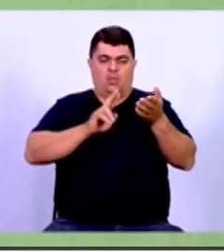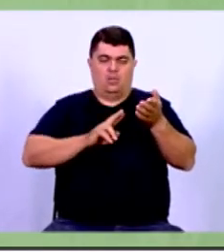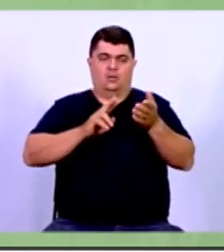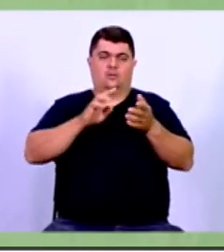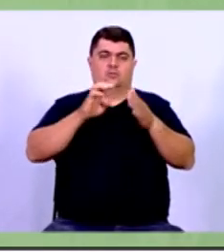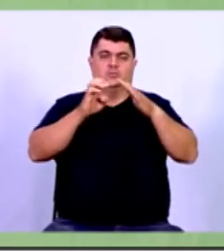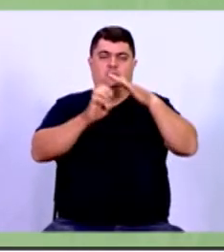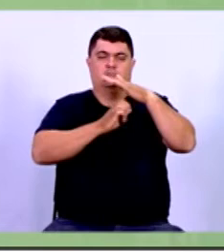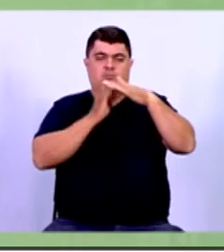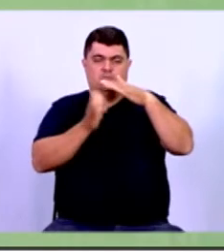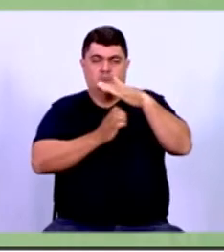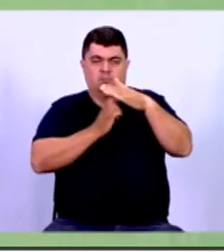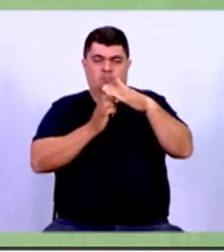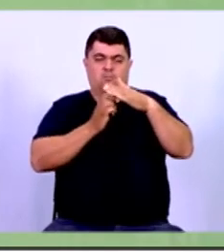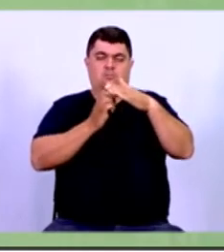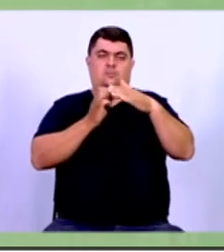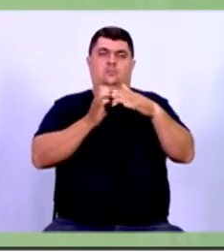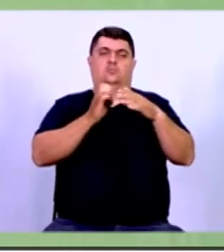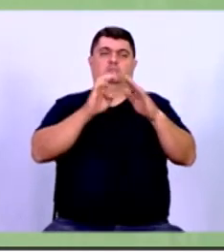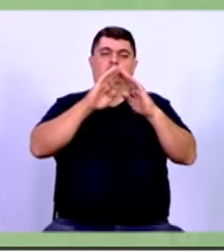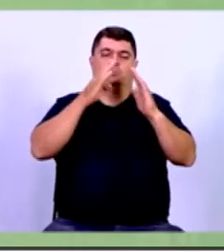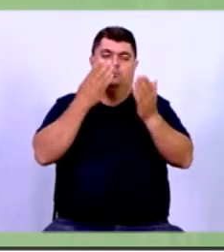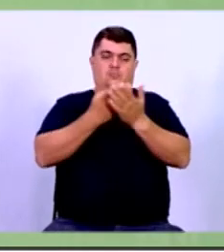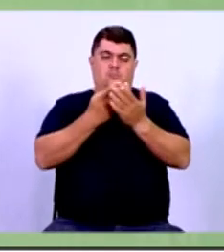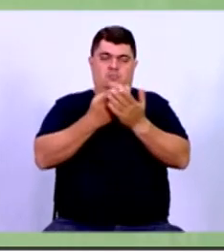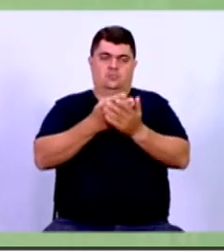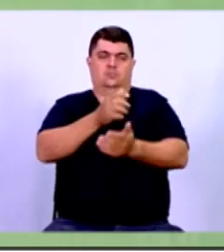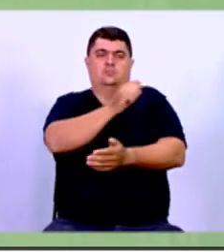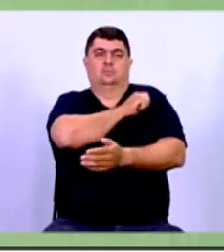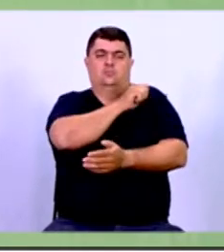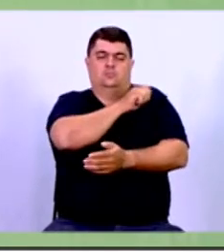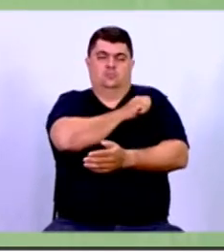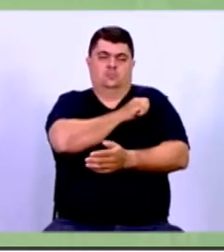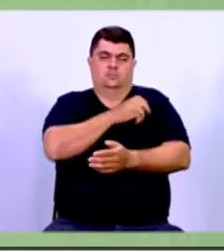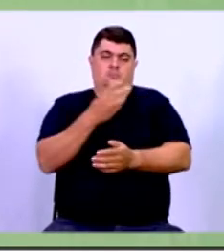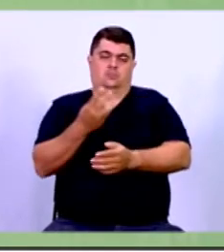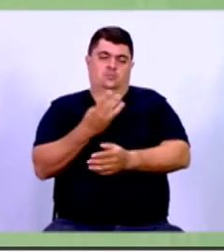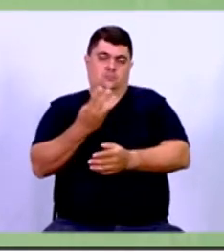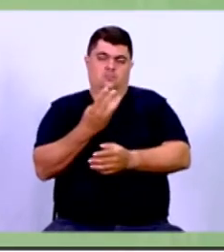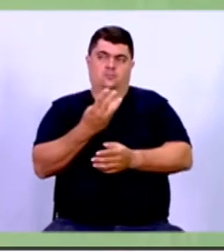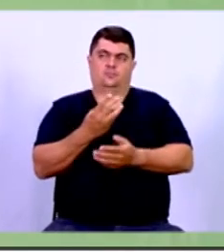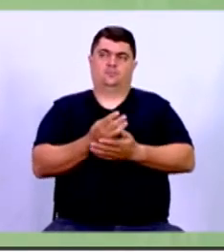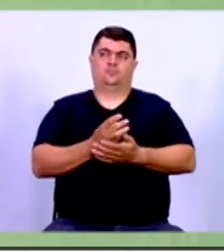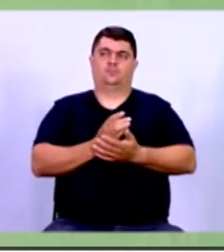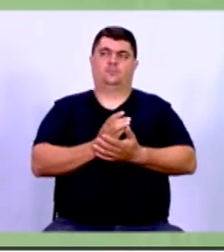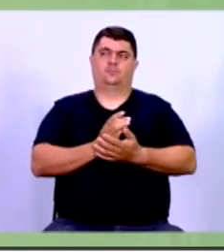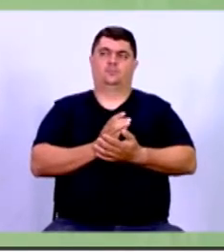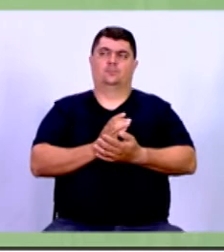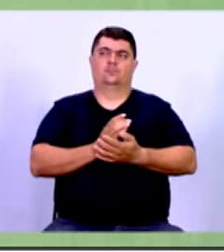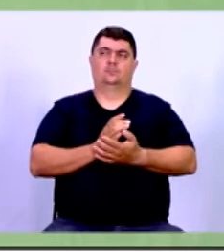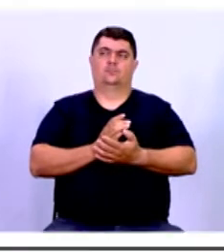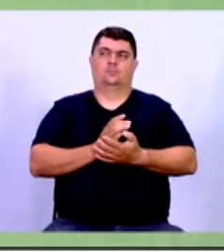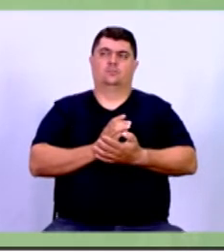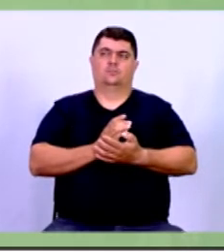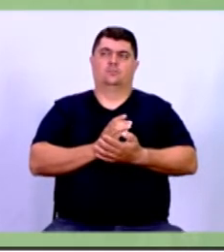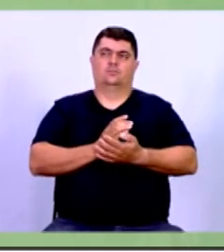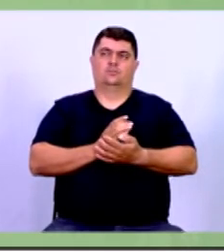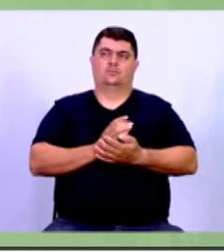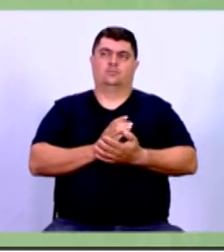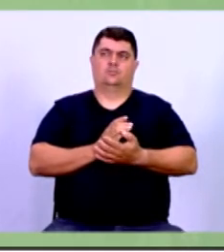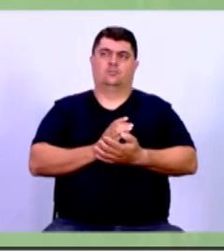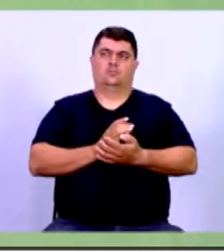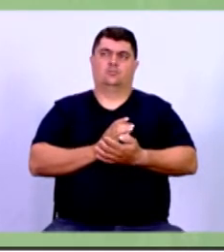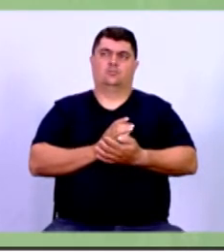são que fazem parte, né, a instituição de ensino, a instituição concedente e o aluno. Então, esses são